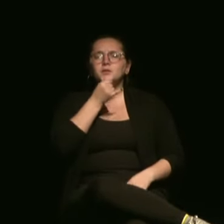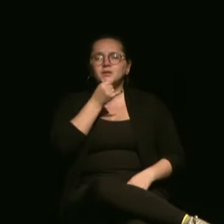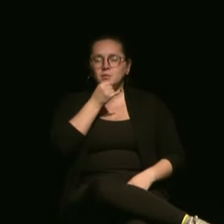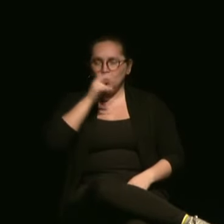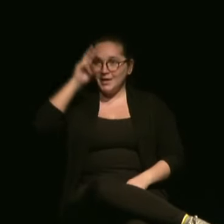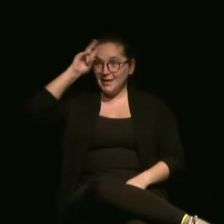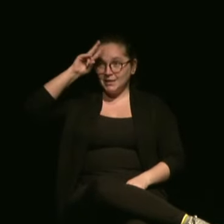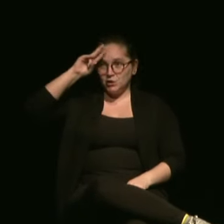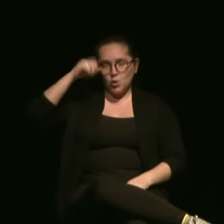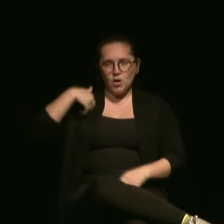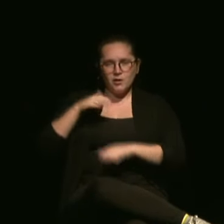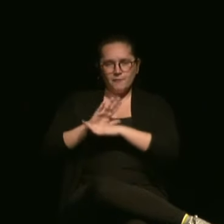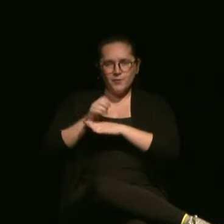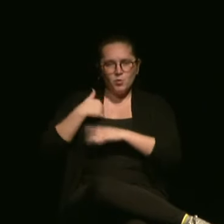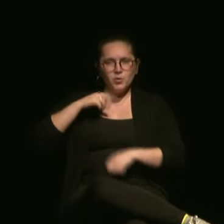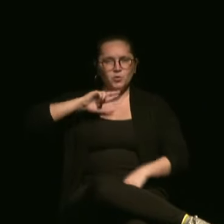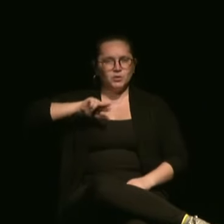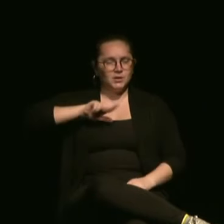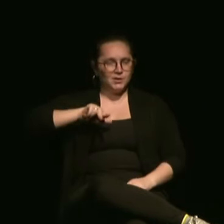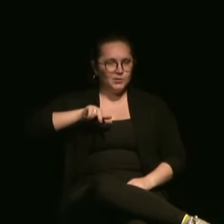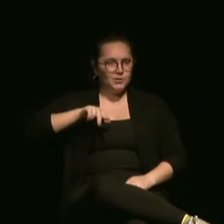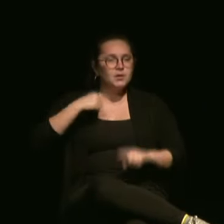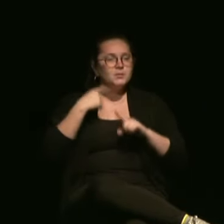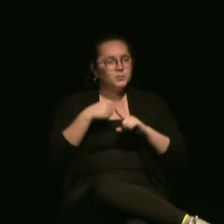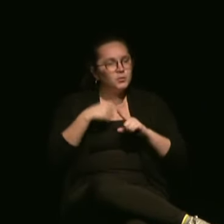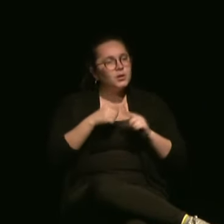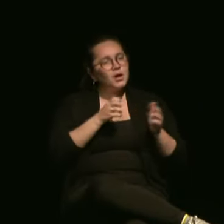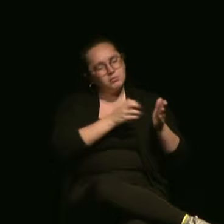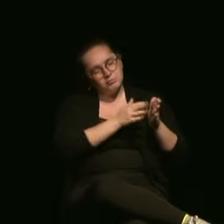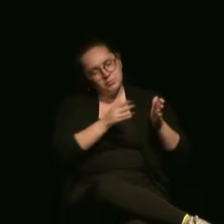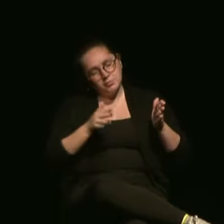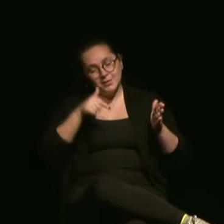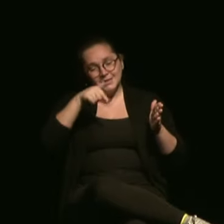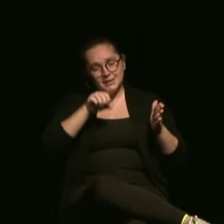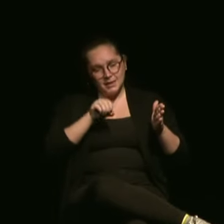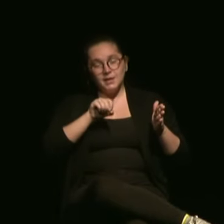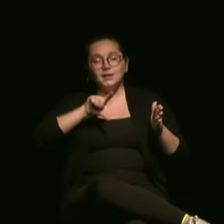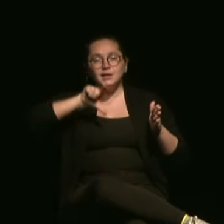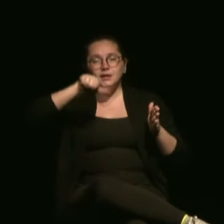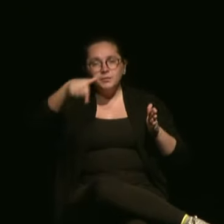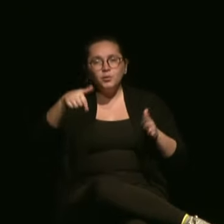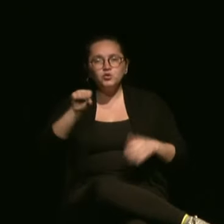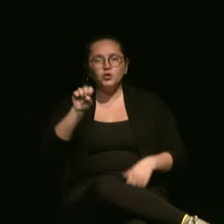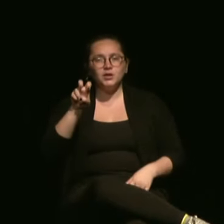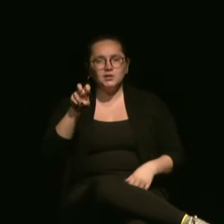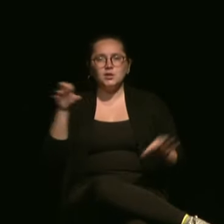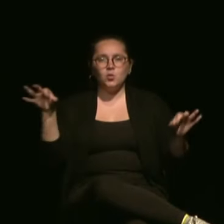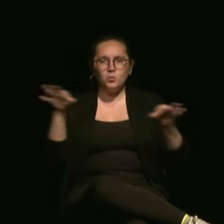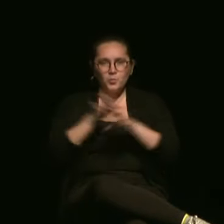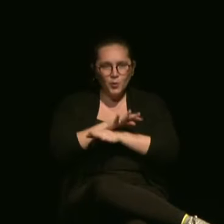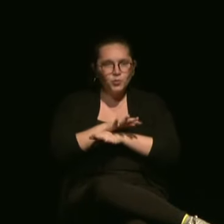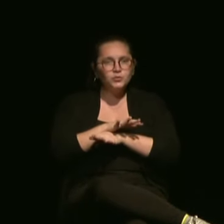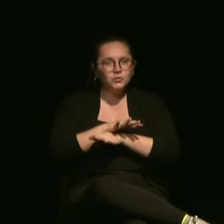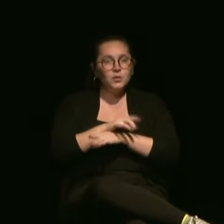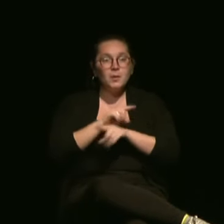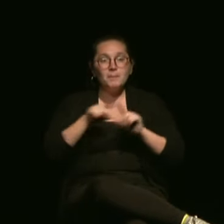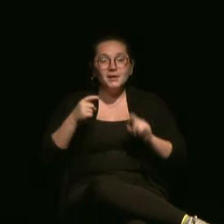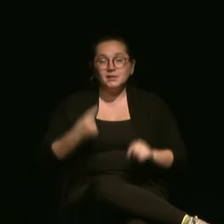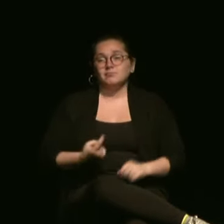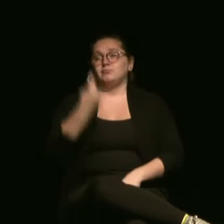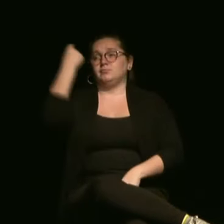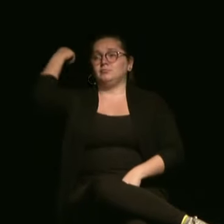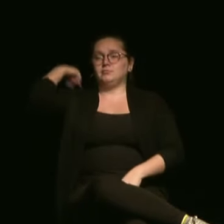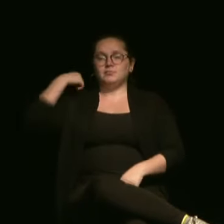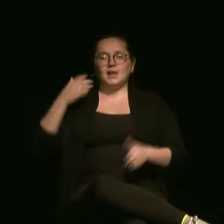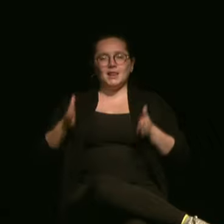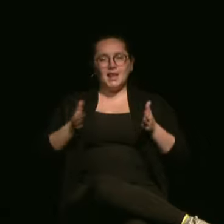ao longo da década de 70, que fica pronto em 85, sobre um evento acontecido na década de 40? Por que, que ele